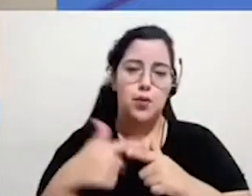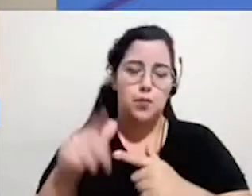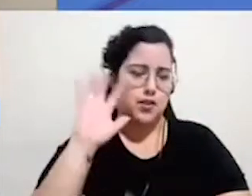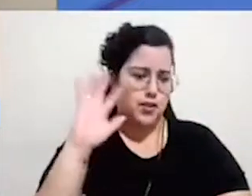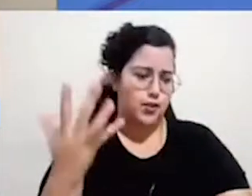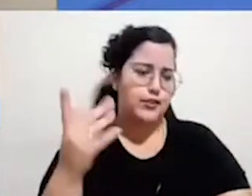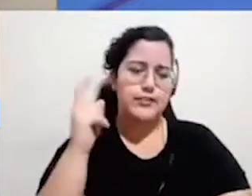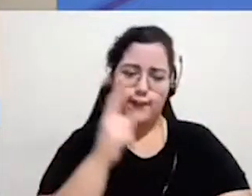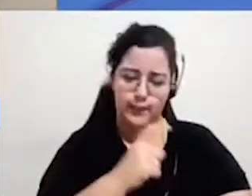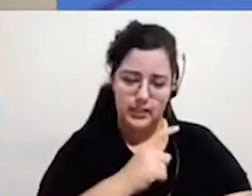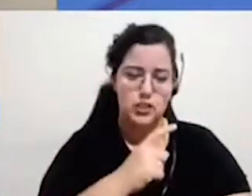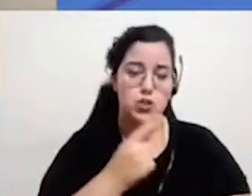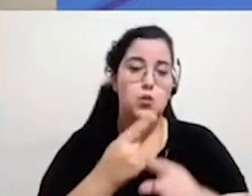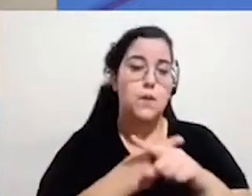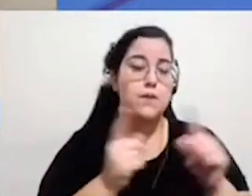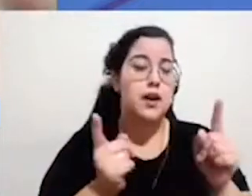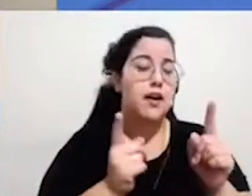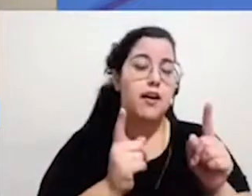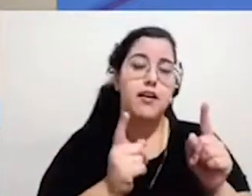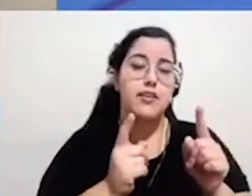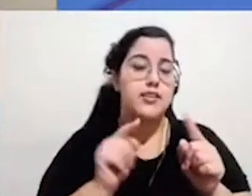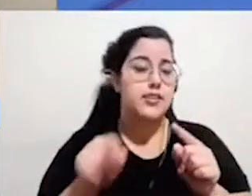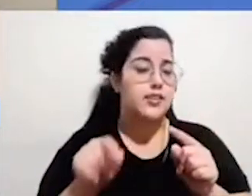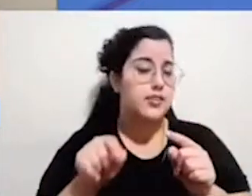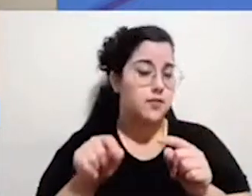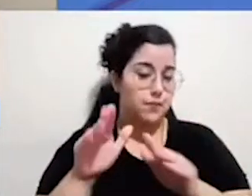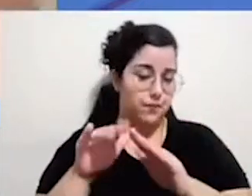E ela não está, nunca foi